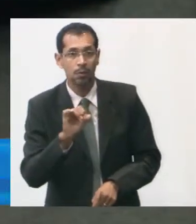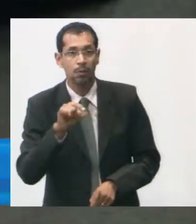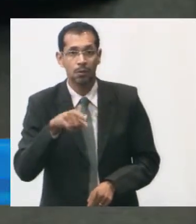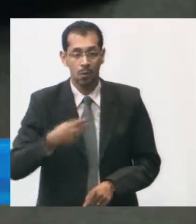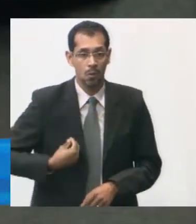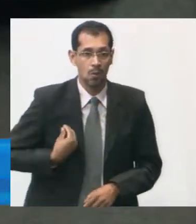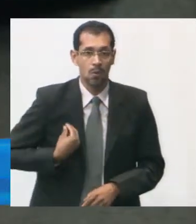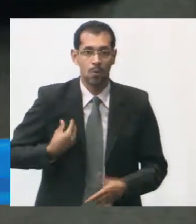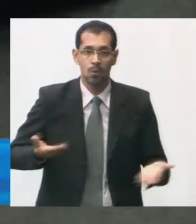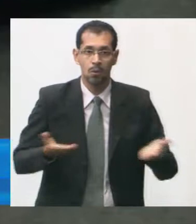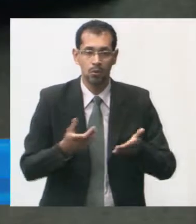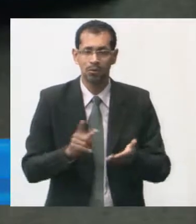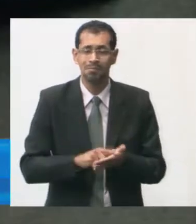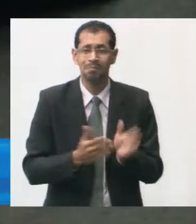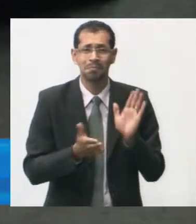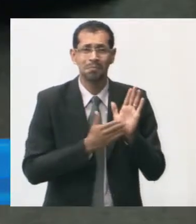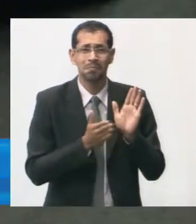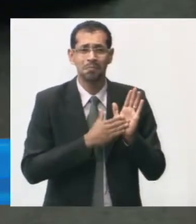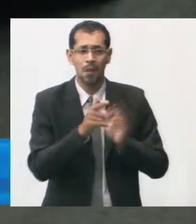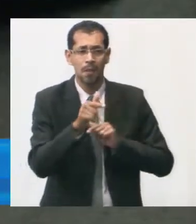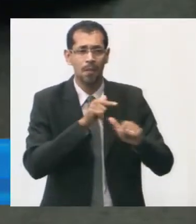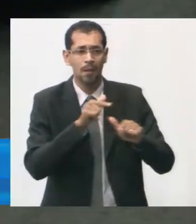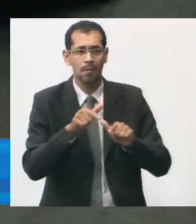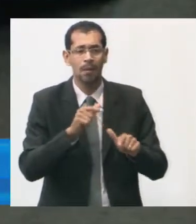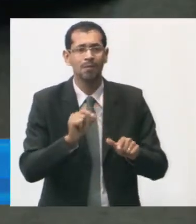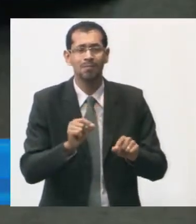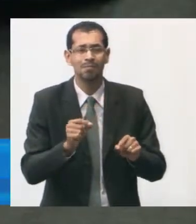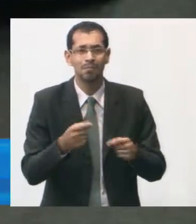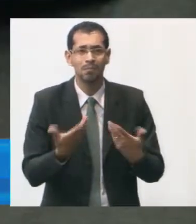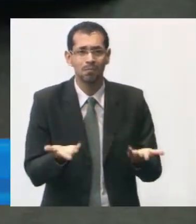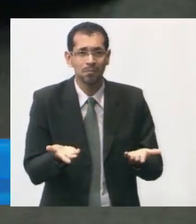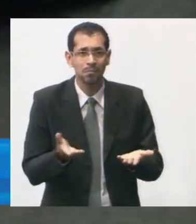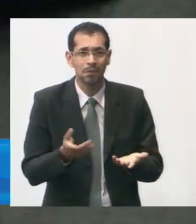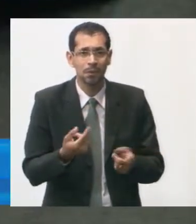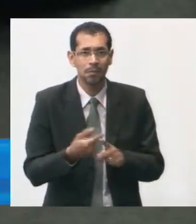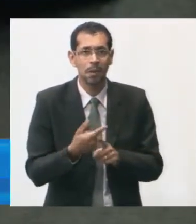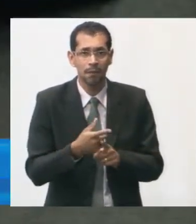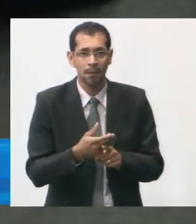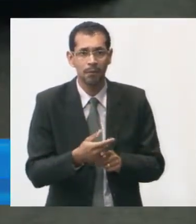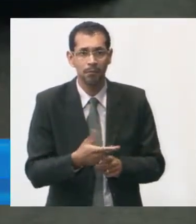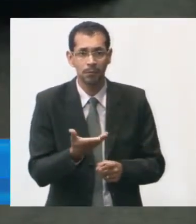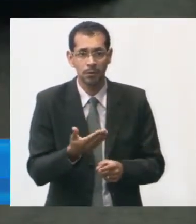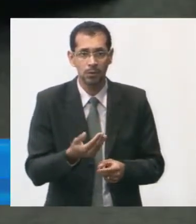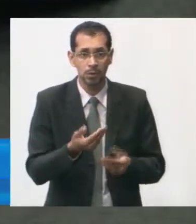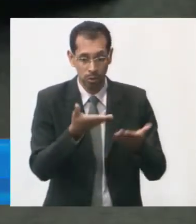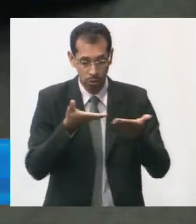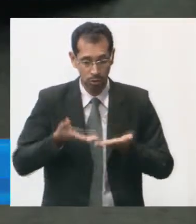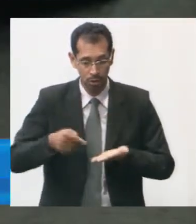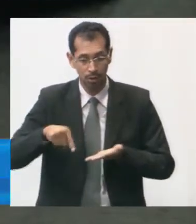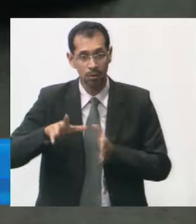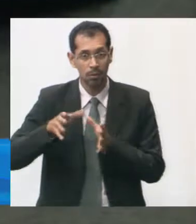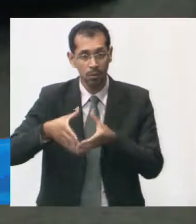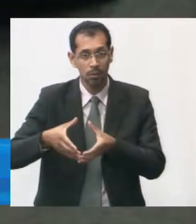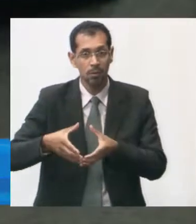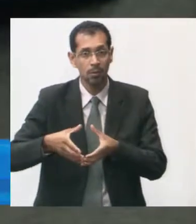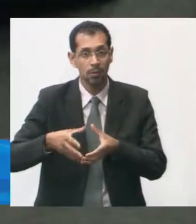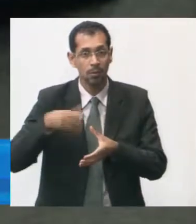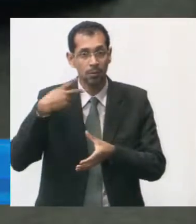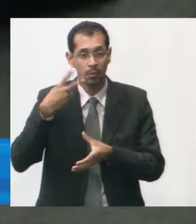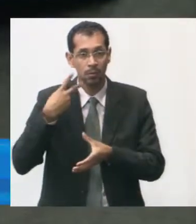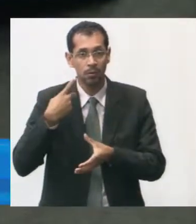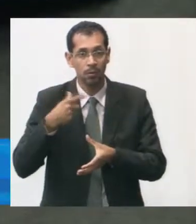Virá o pedido aos vereadores para que votem em urgência um projeto de tamanha